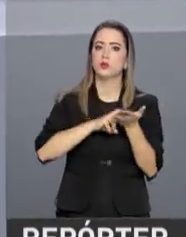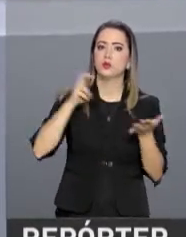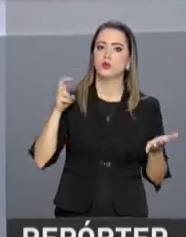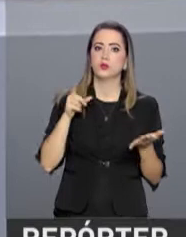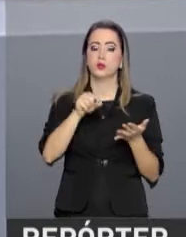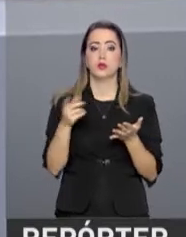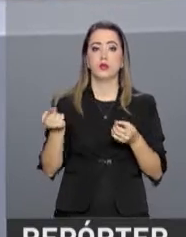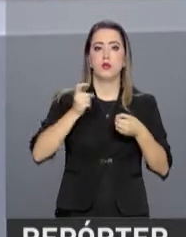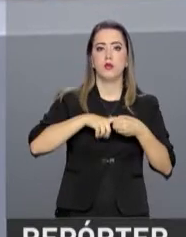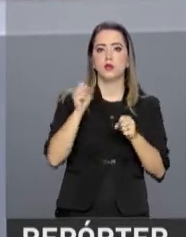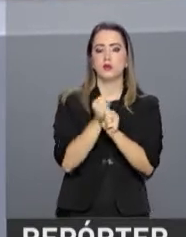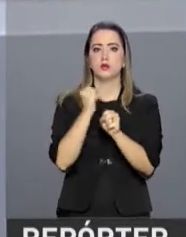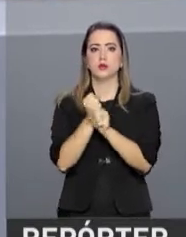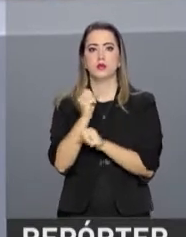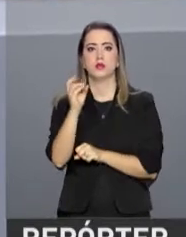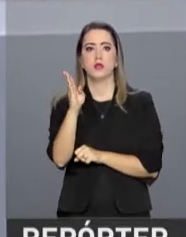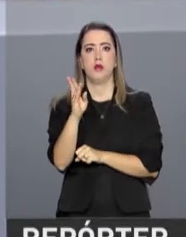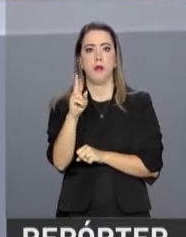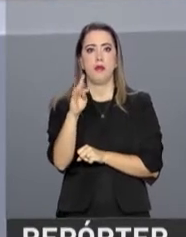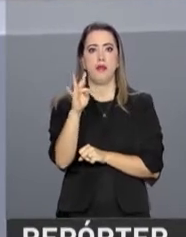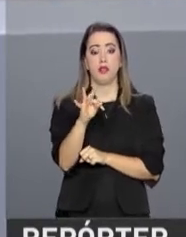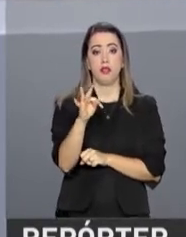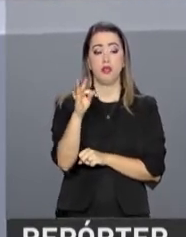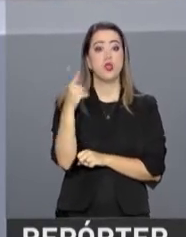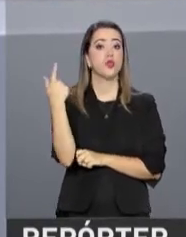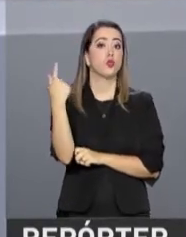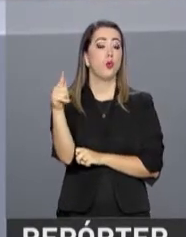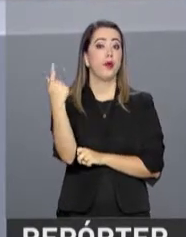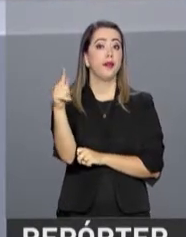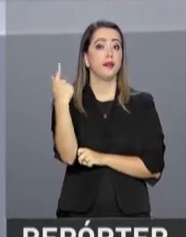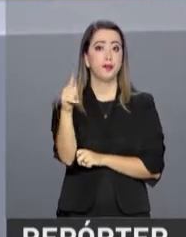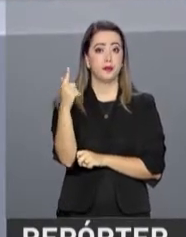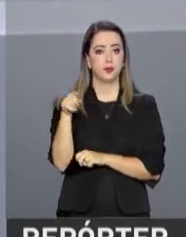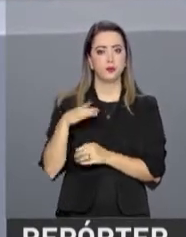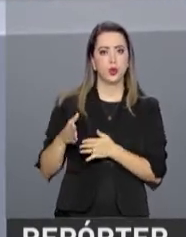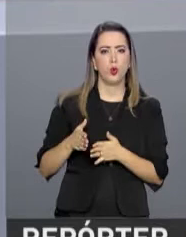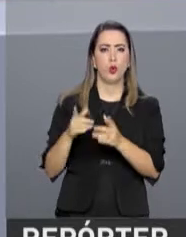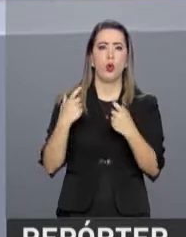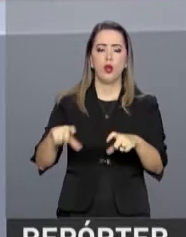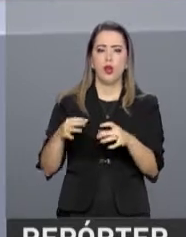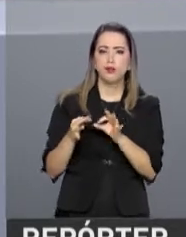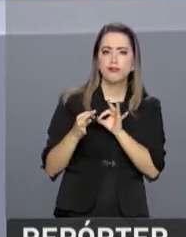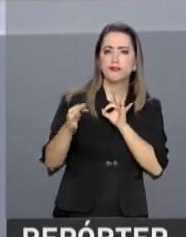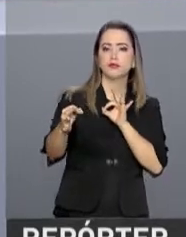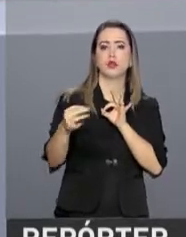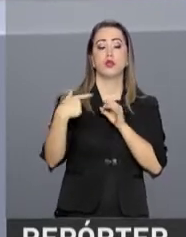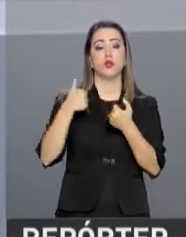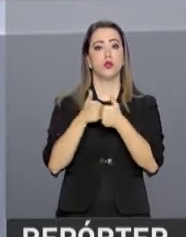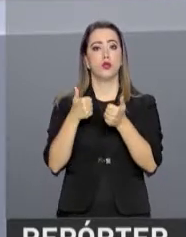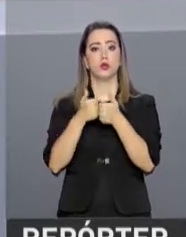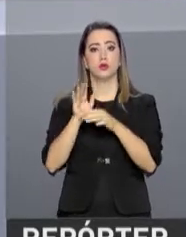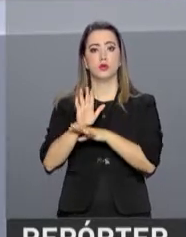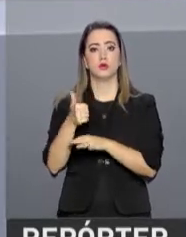de hoje a retomada das obras do brt de goiânia a estimativa é de que o corredor exclusivo de ônibus vai beneficiar diariamente